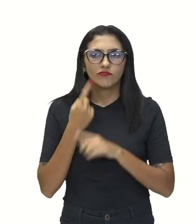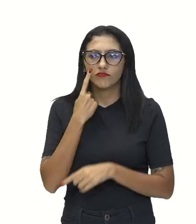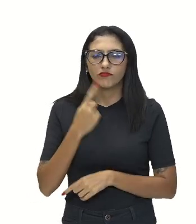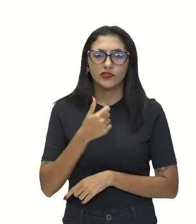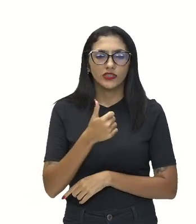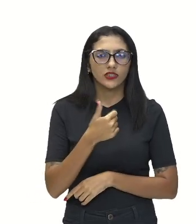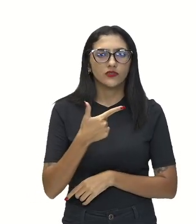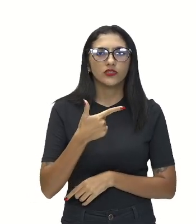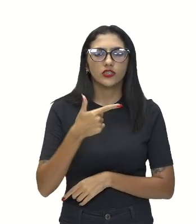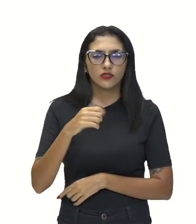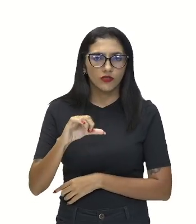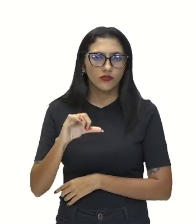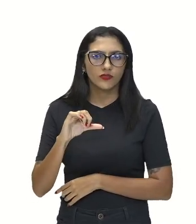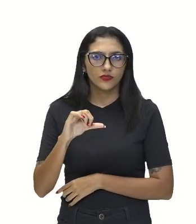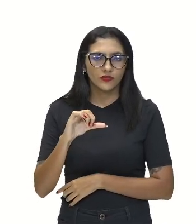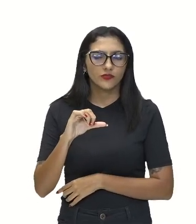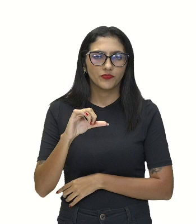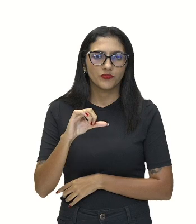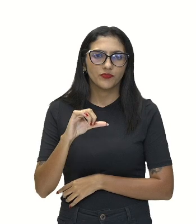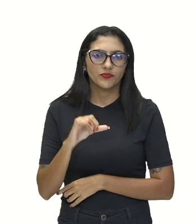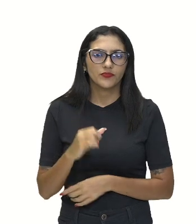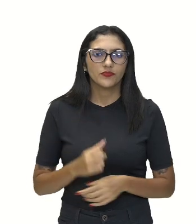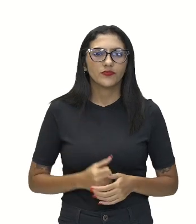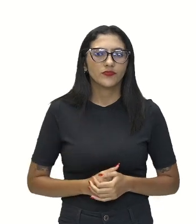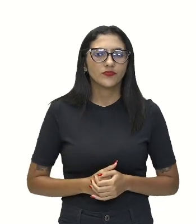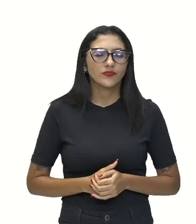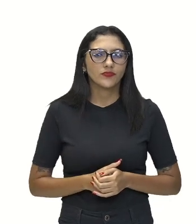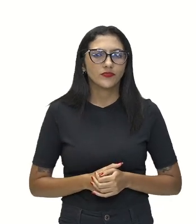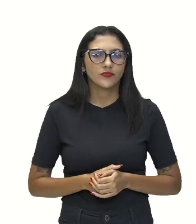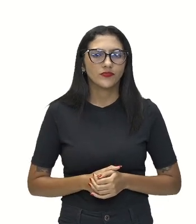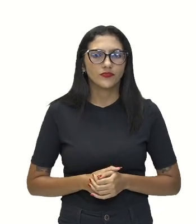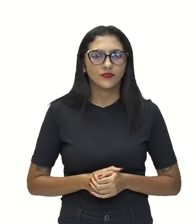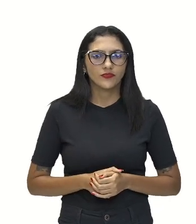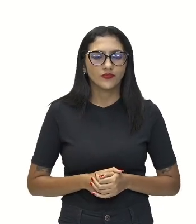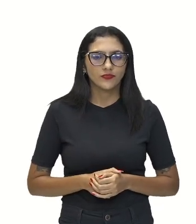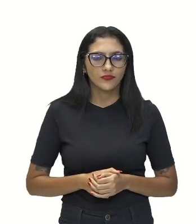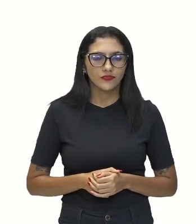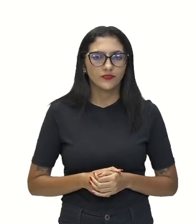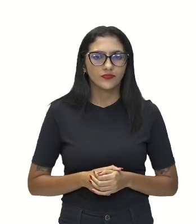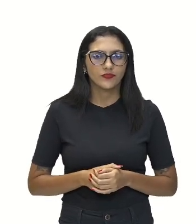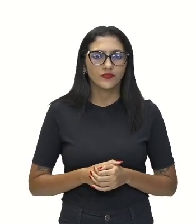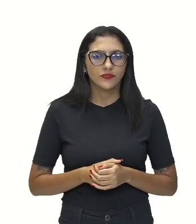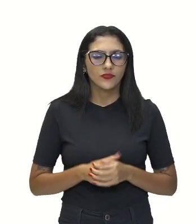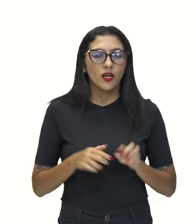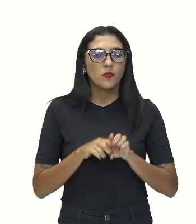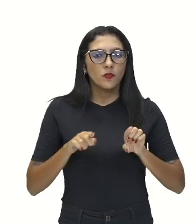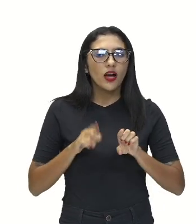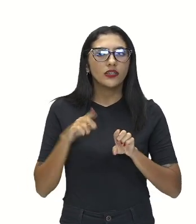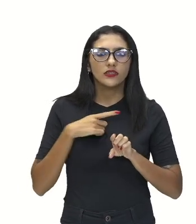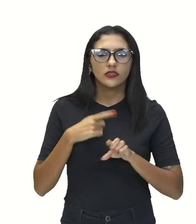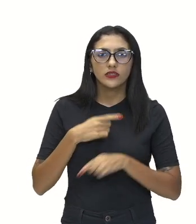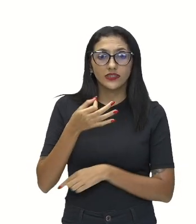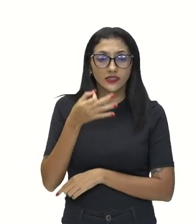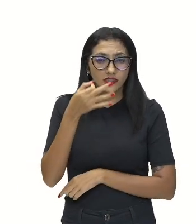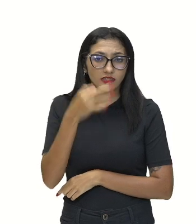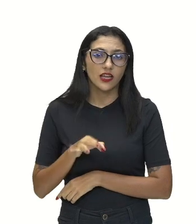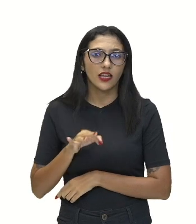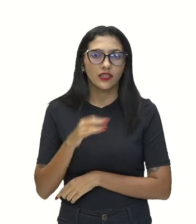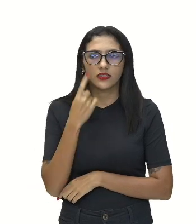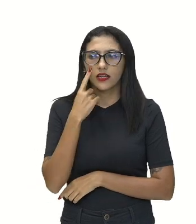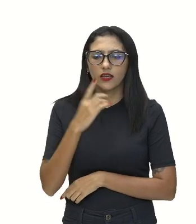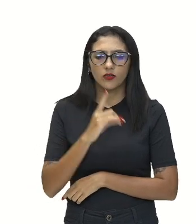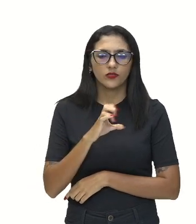menos 24, tá? Mas observa que eu já tenho aqui um sinal negativo na operação. Então,